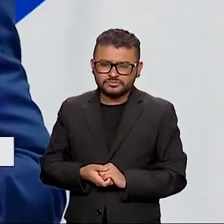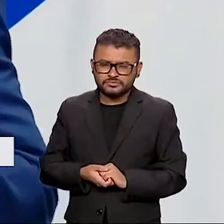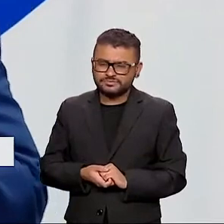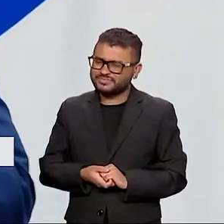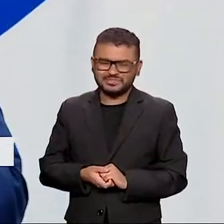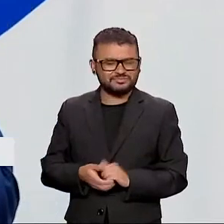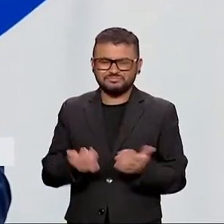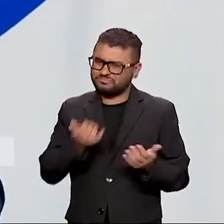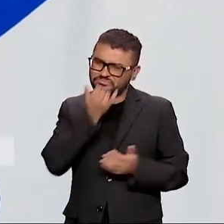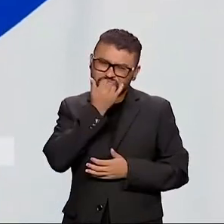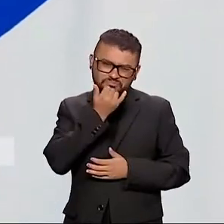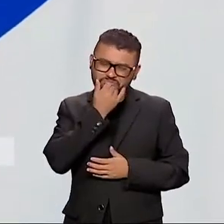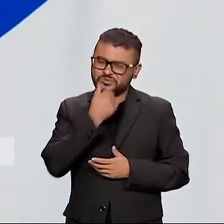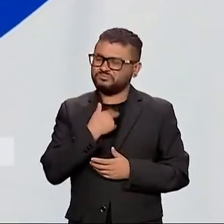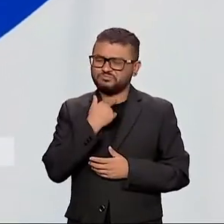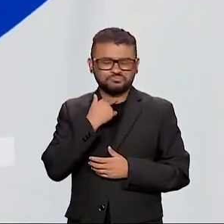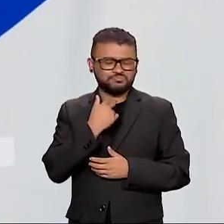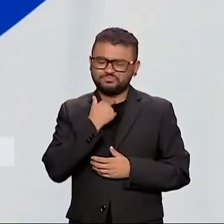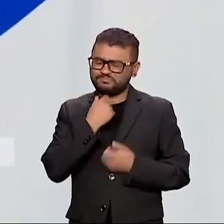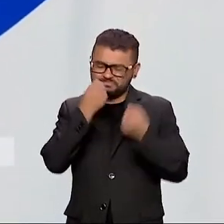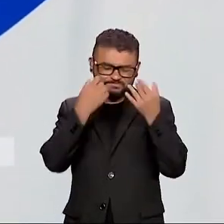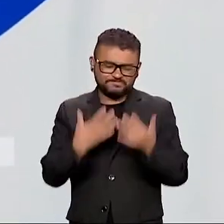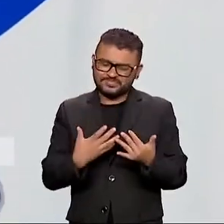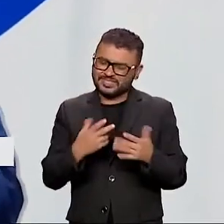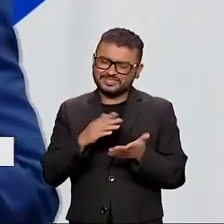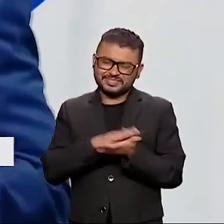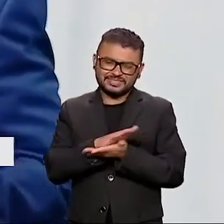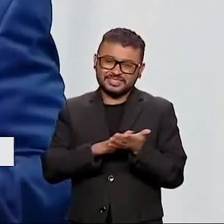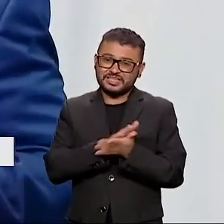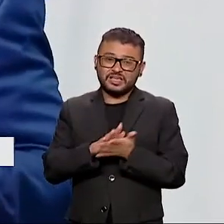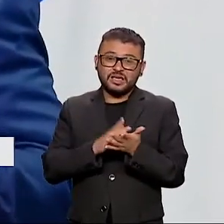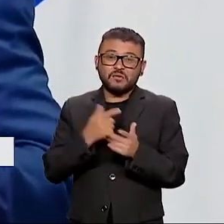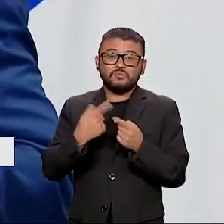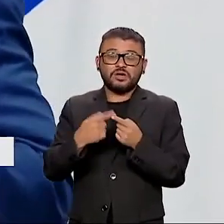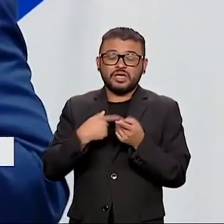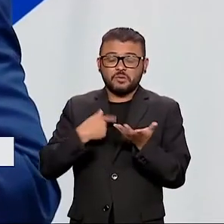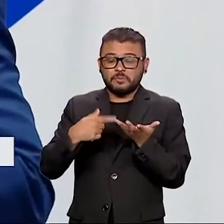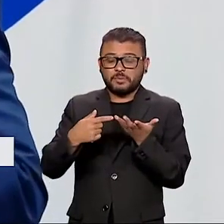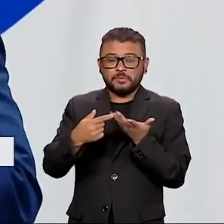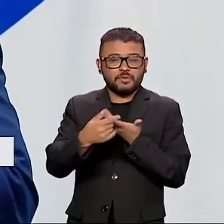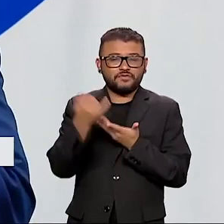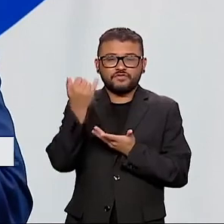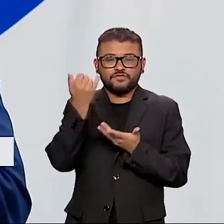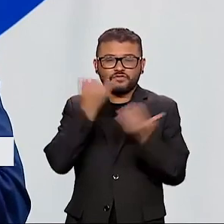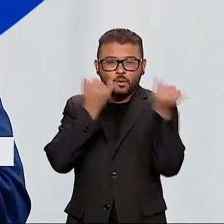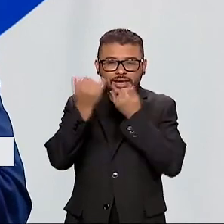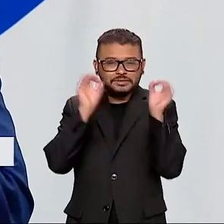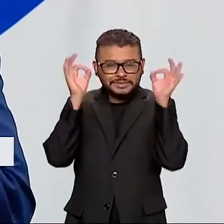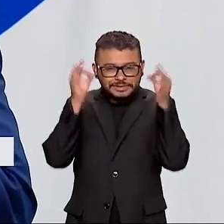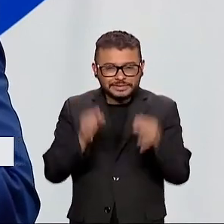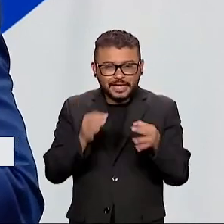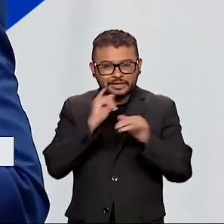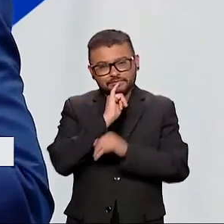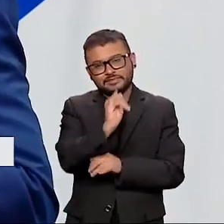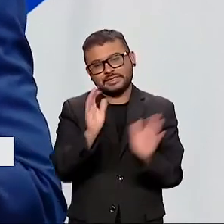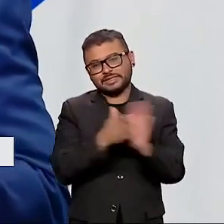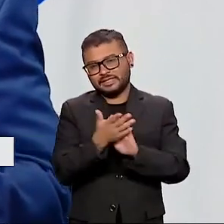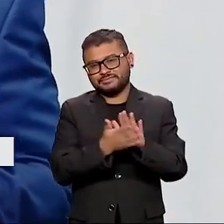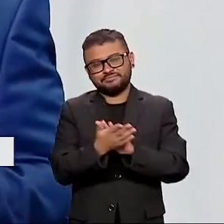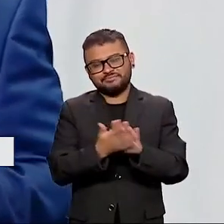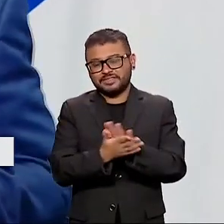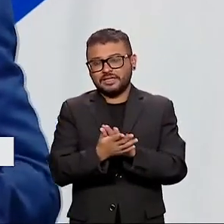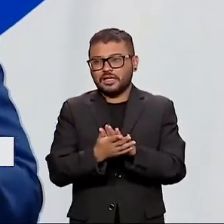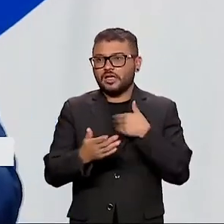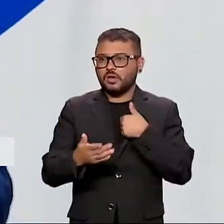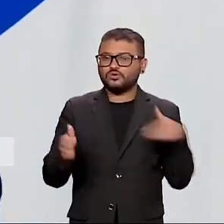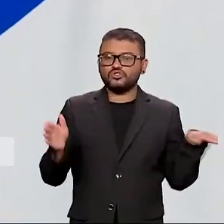Não posso falar. Lamentavelmente não posso falar porque eu não tenho as informações necessárias para te falar. Eu,